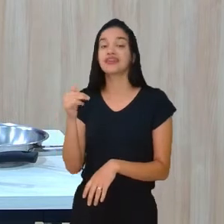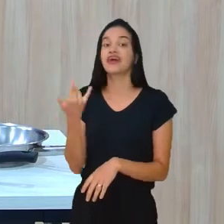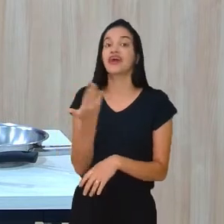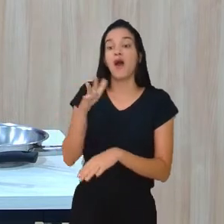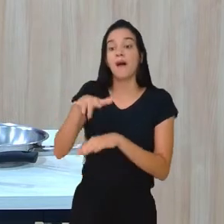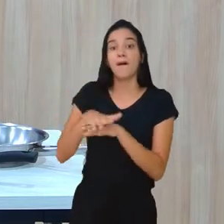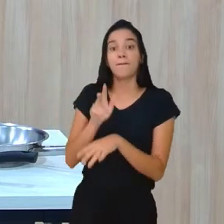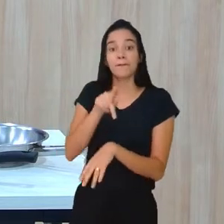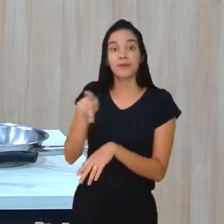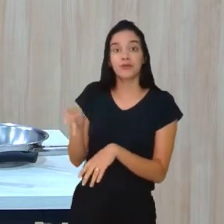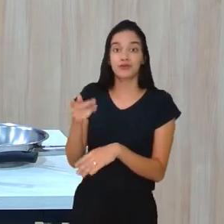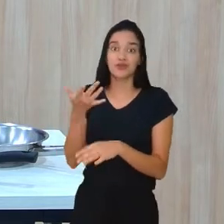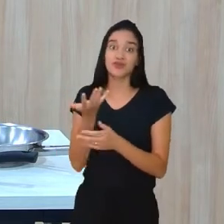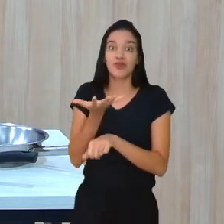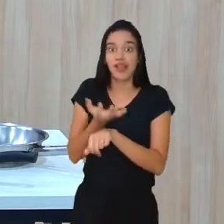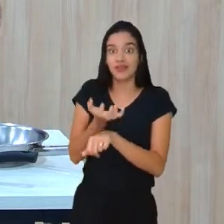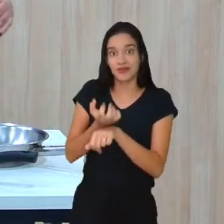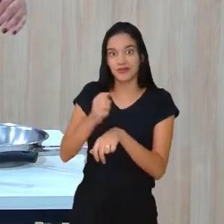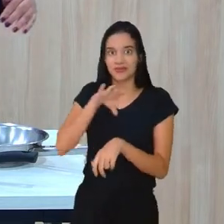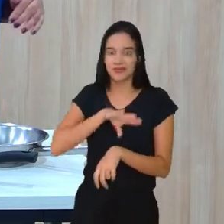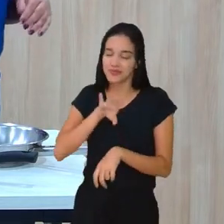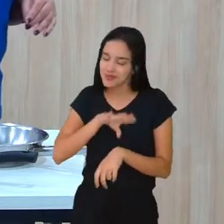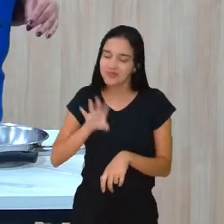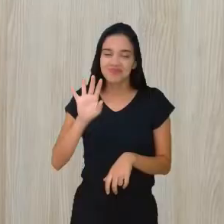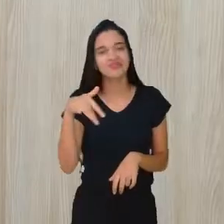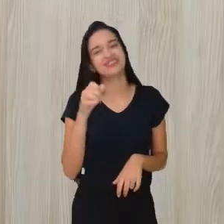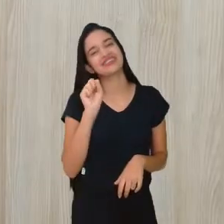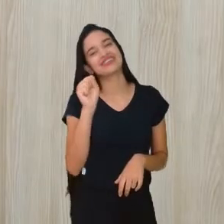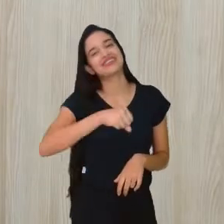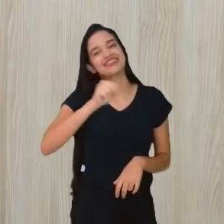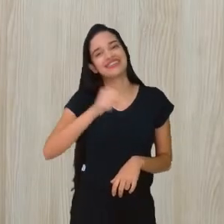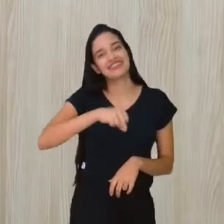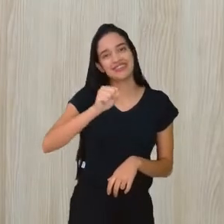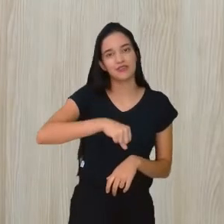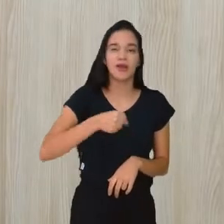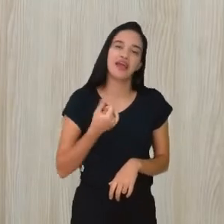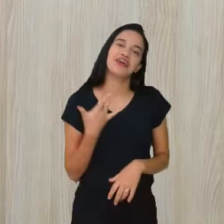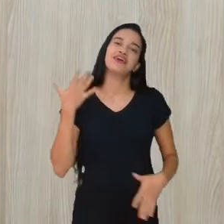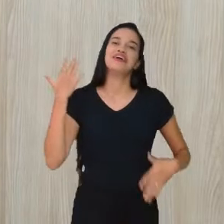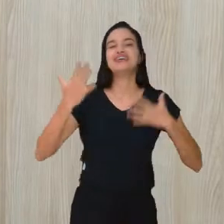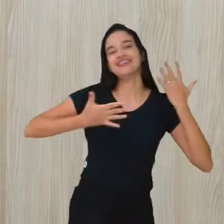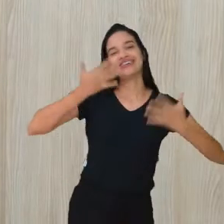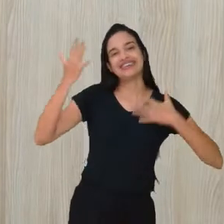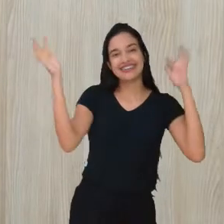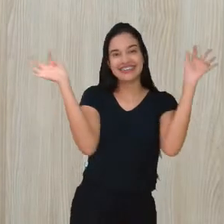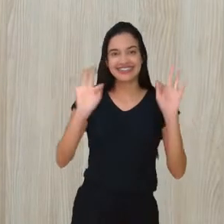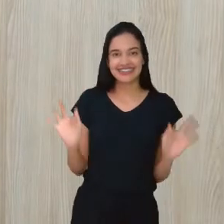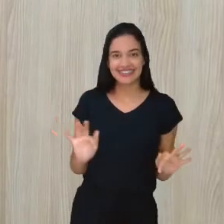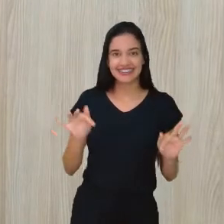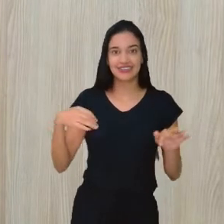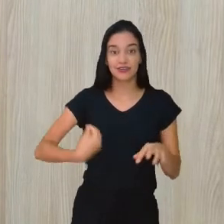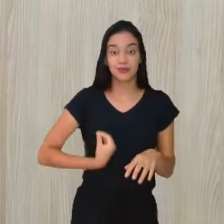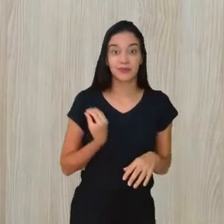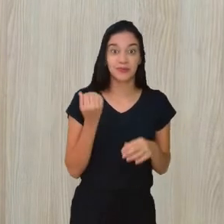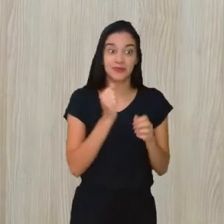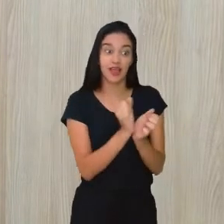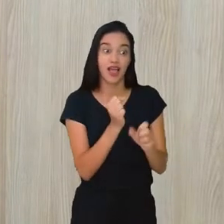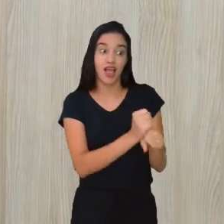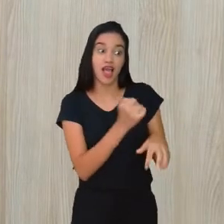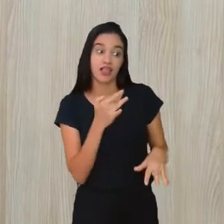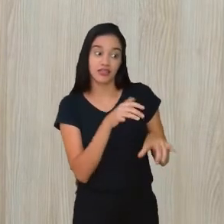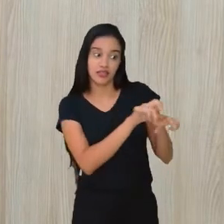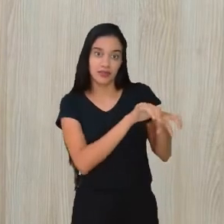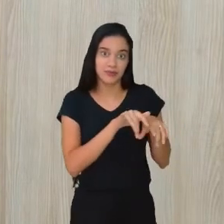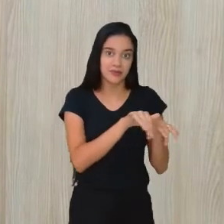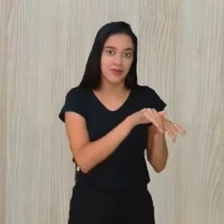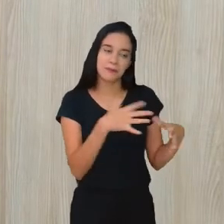vai hoje estar aqui conosco, não é isso, Adriana? Sim, professora Isabel, é sempre uma alegria estar aqui, não é, nesse chat maravilhoso,